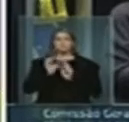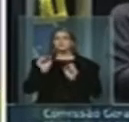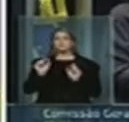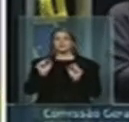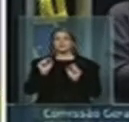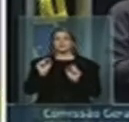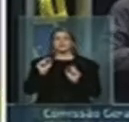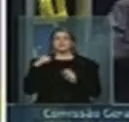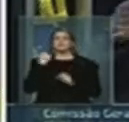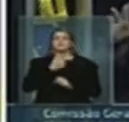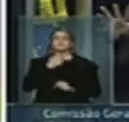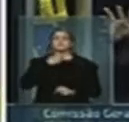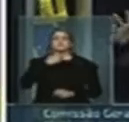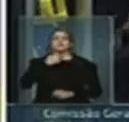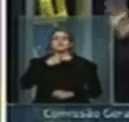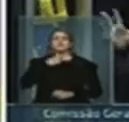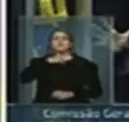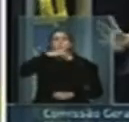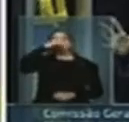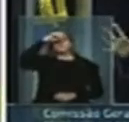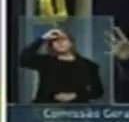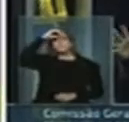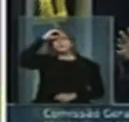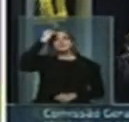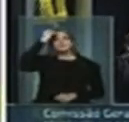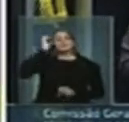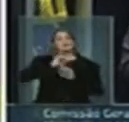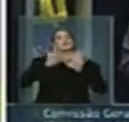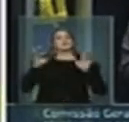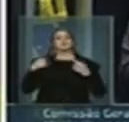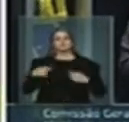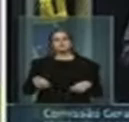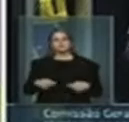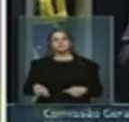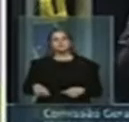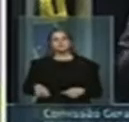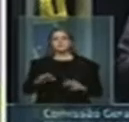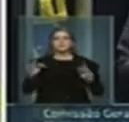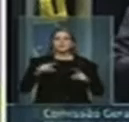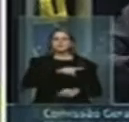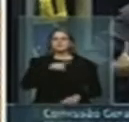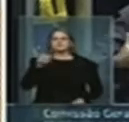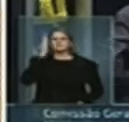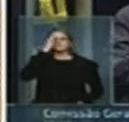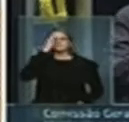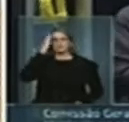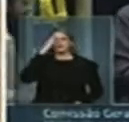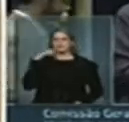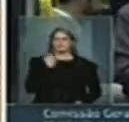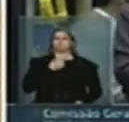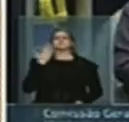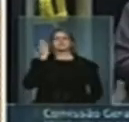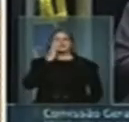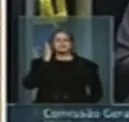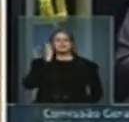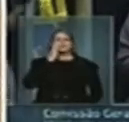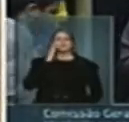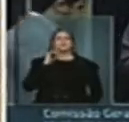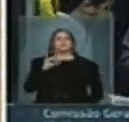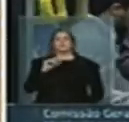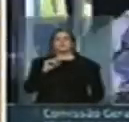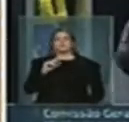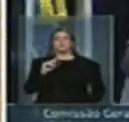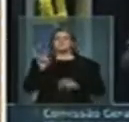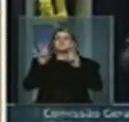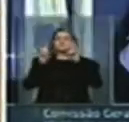tivéssemos a ingenuidade na compreensão desse processo. Todos vocês aqui sabem, todos nós sabemos, que essa é